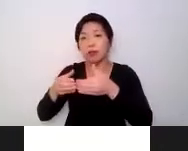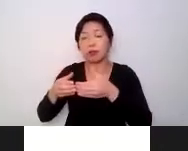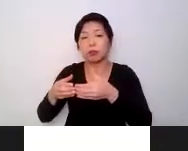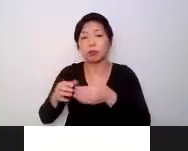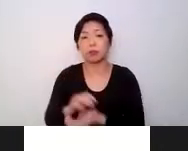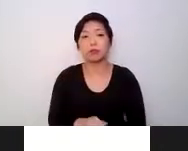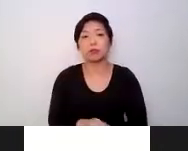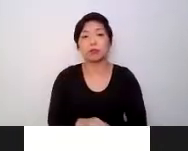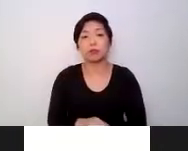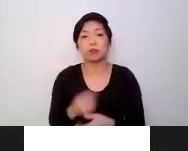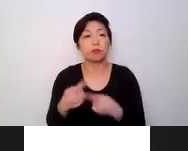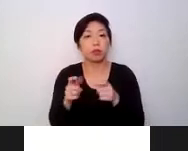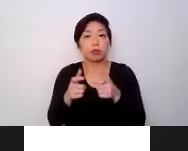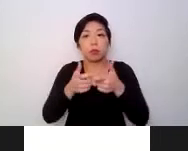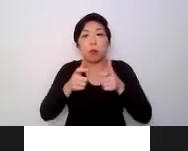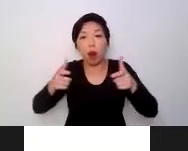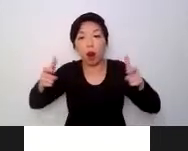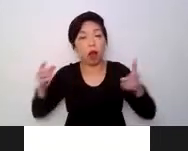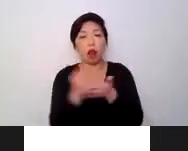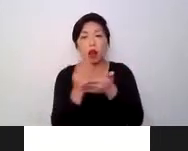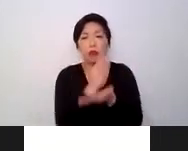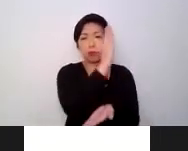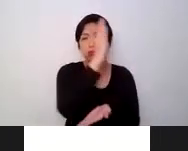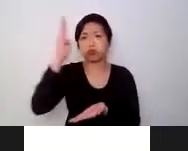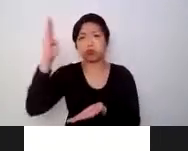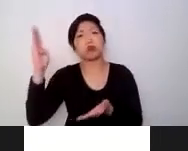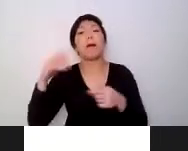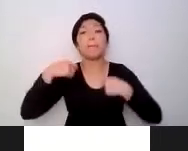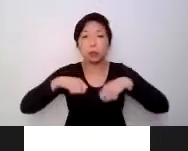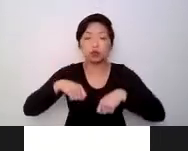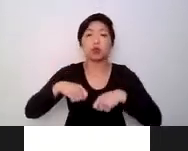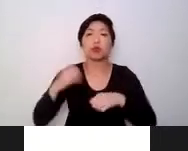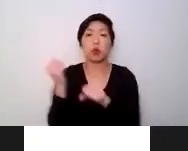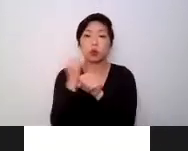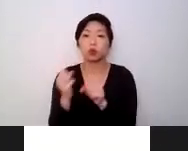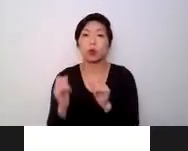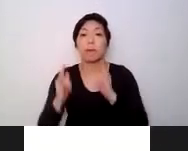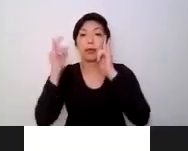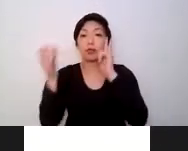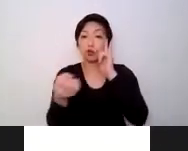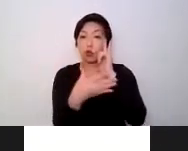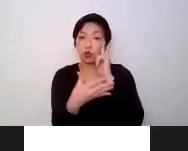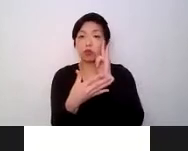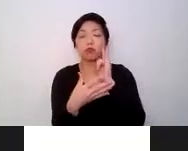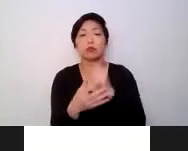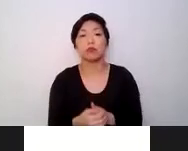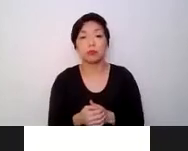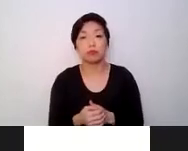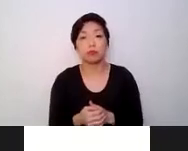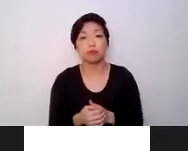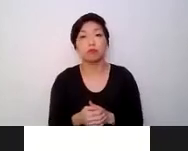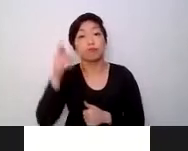forma que não coube naquele espaço. Então, necessitou-se fazer um novo edifício para abarcar todo esse